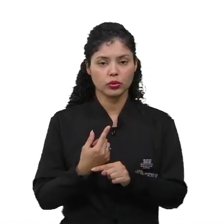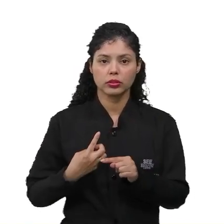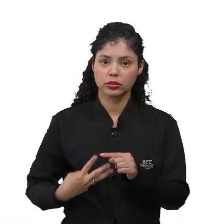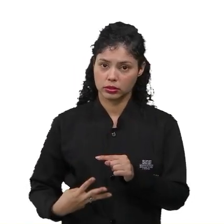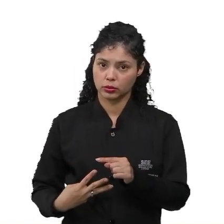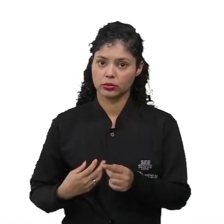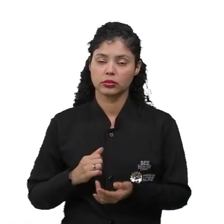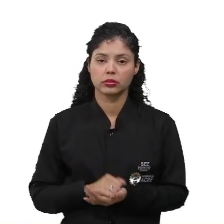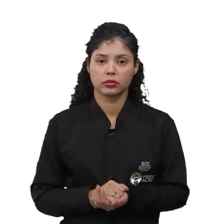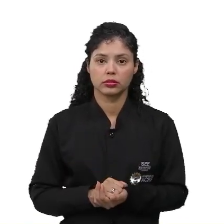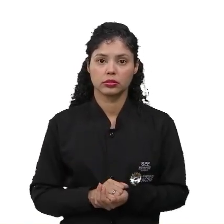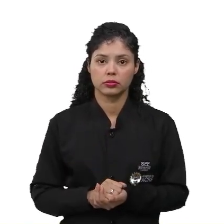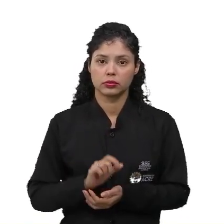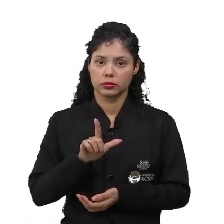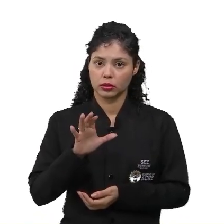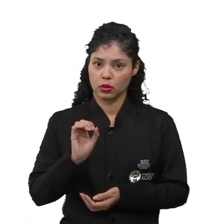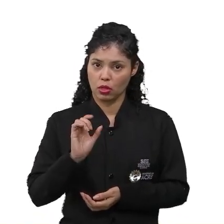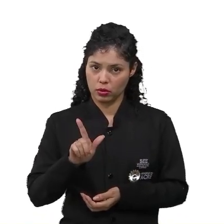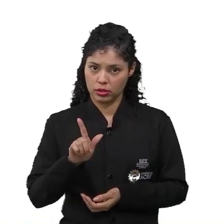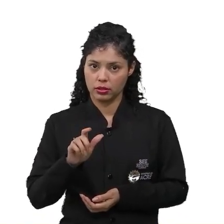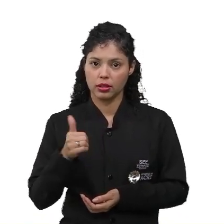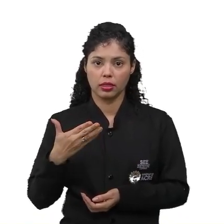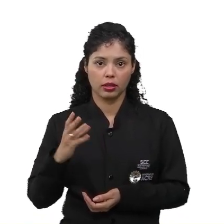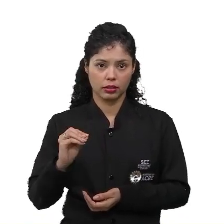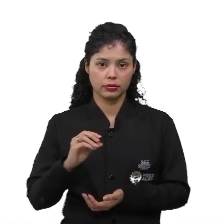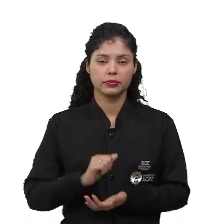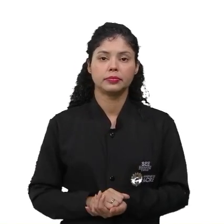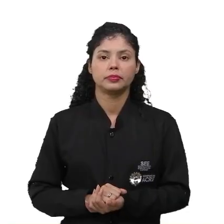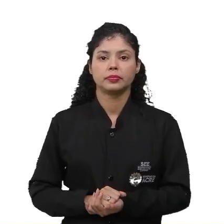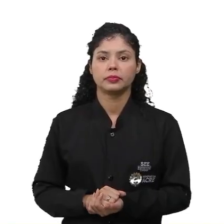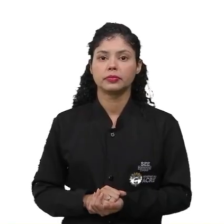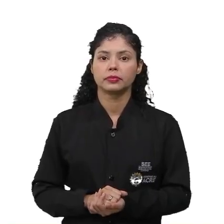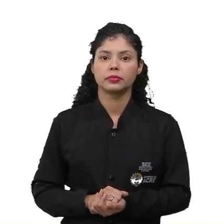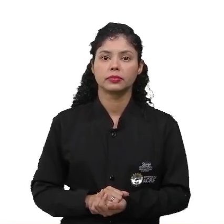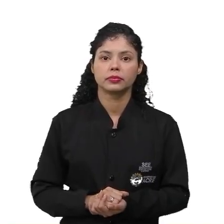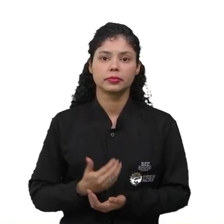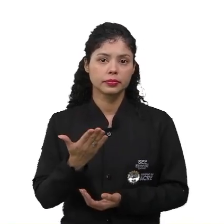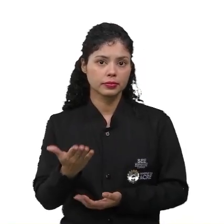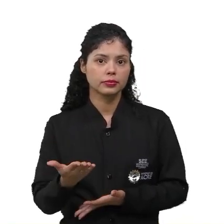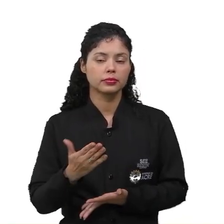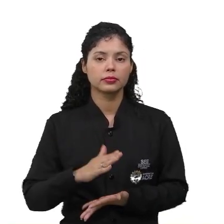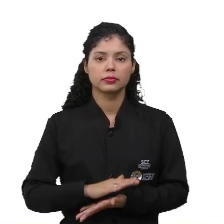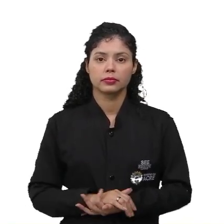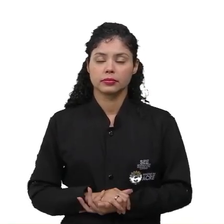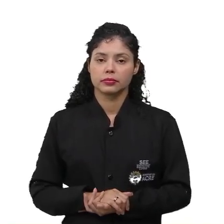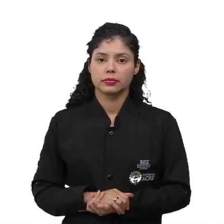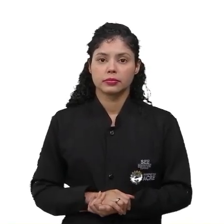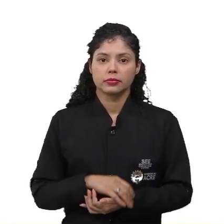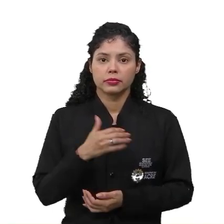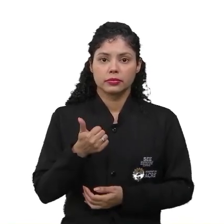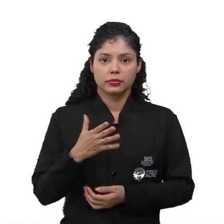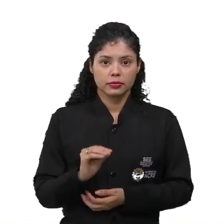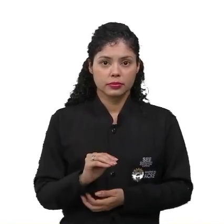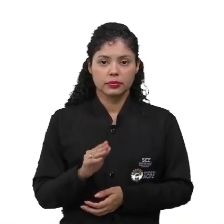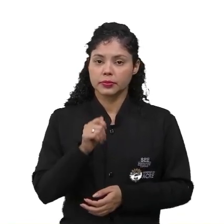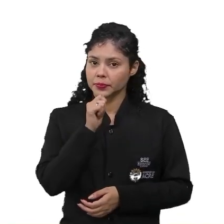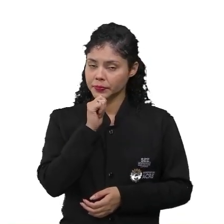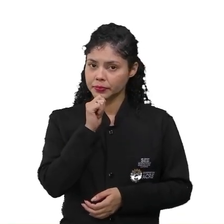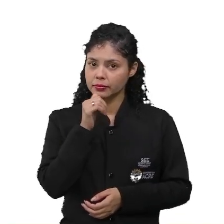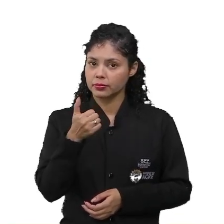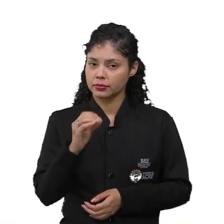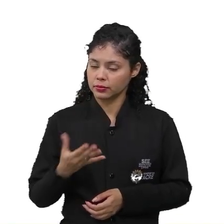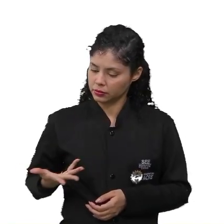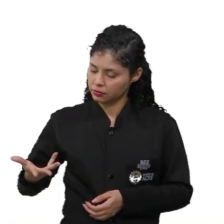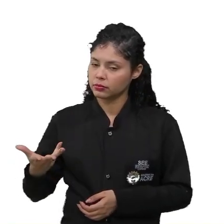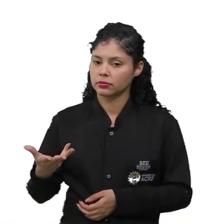2/3 de log de 10. Isso aqui é 10. Então, log de 10 na